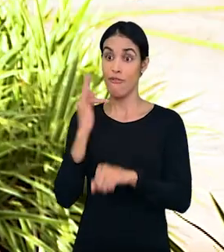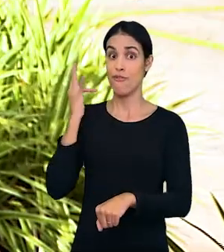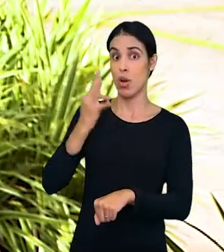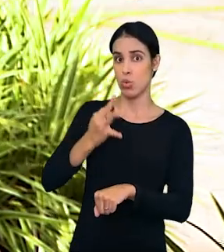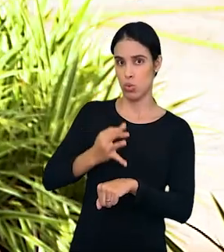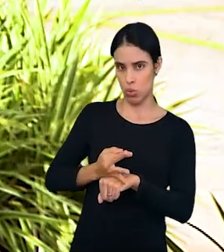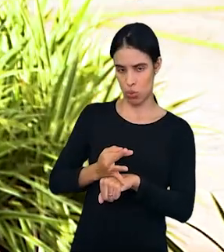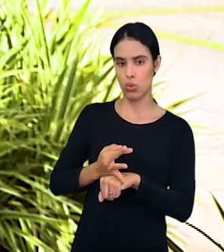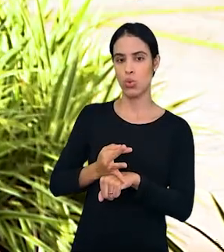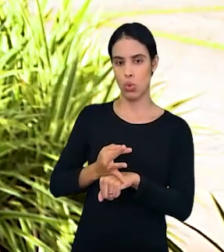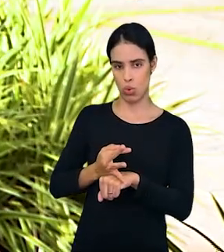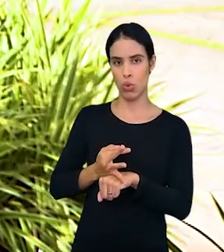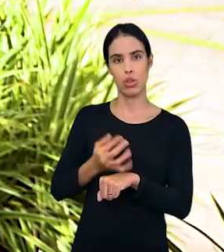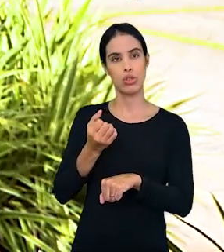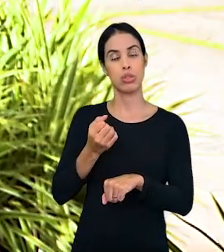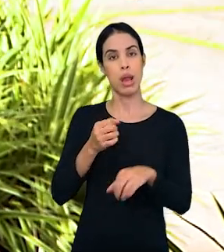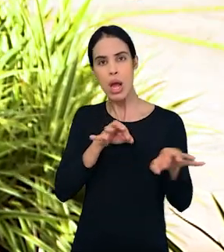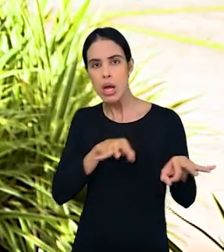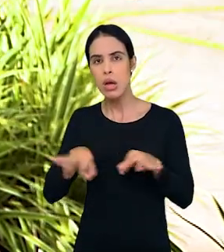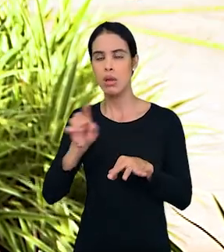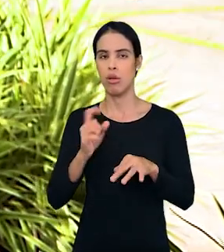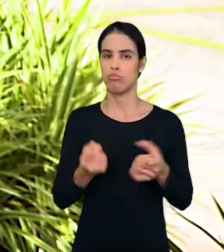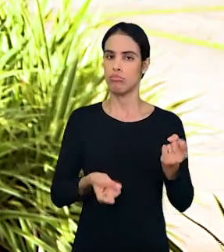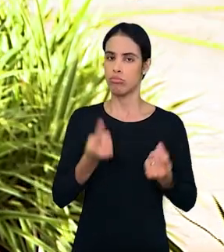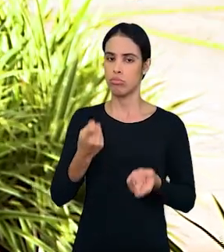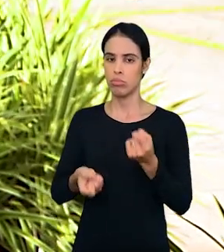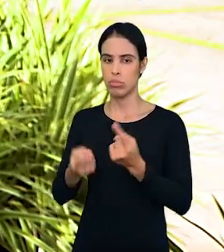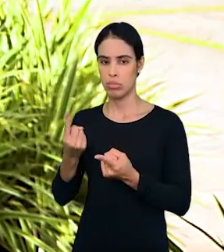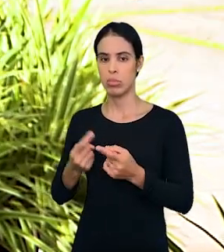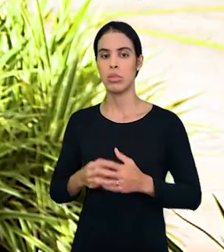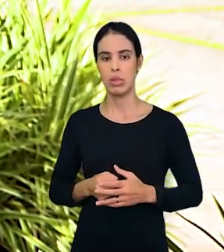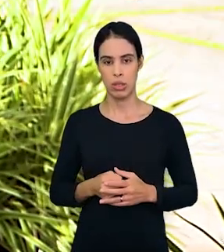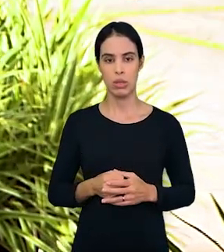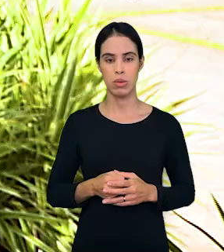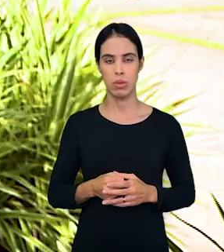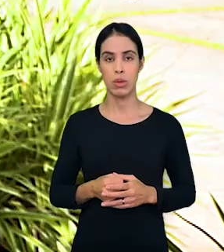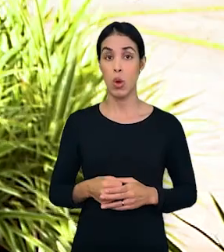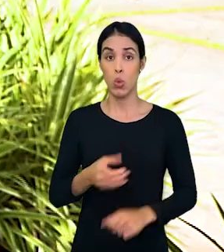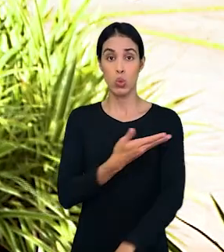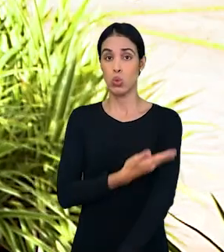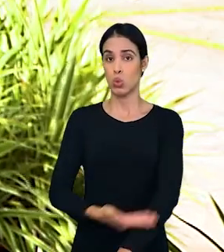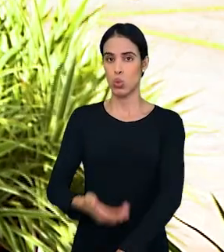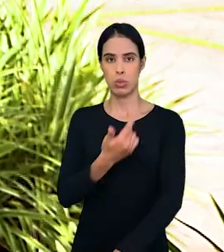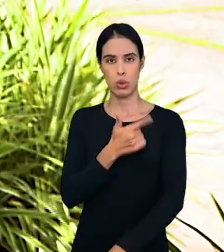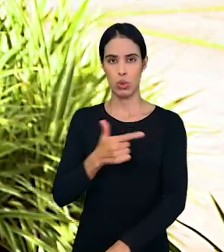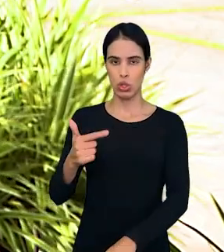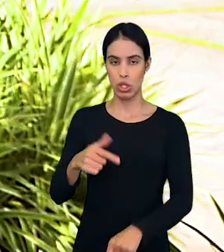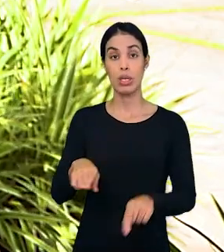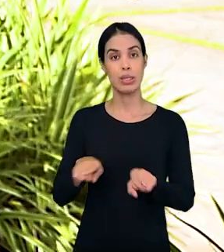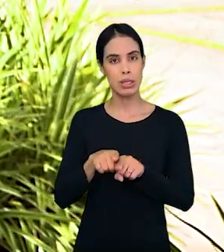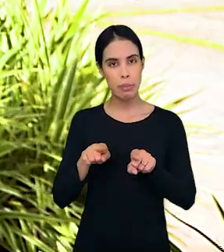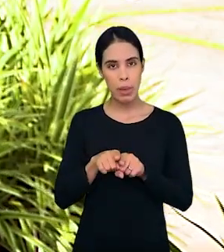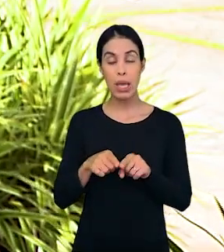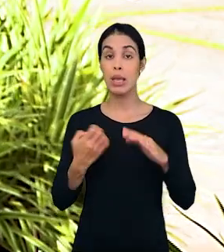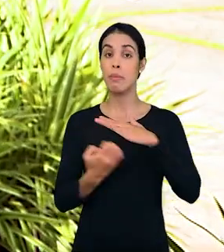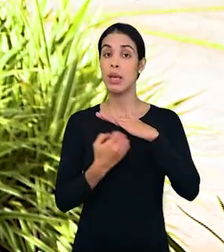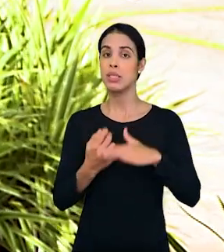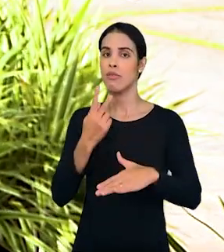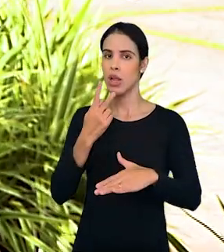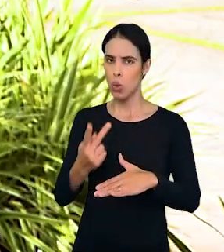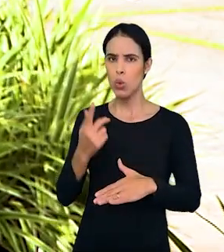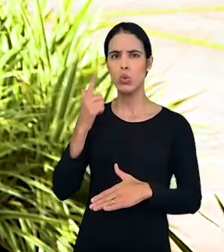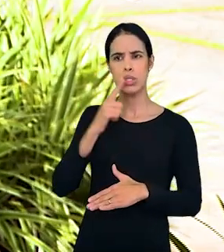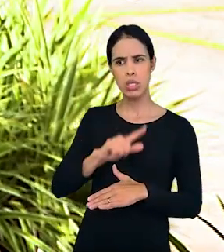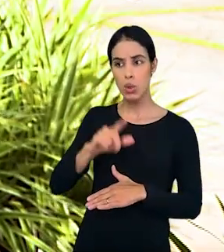fiscalização foram pontuais e eventuais, sem dimensão coletiva ou habitual, e que teriam sido sanadas